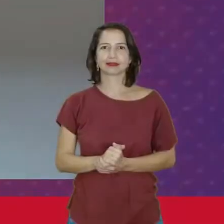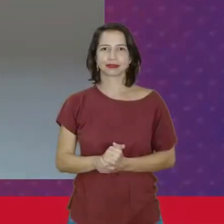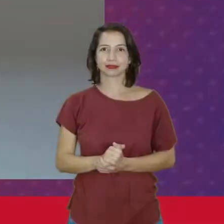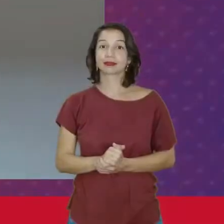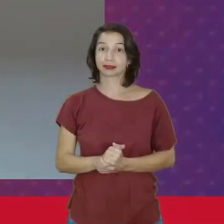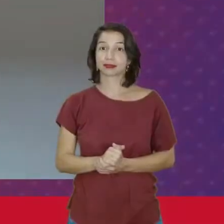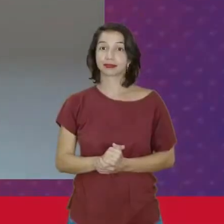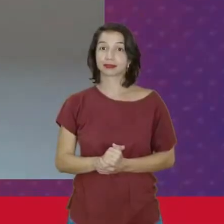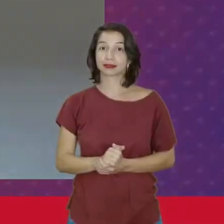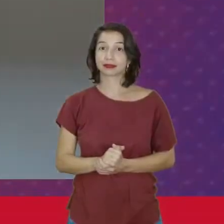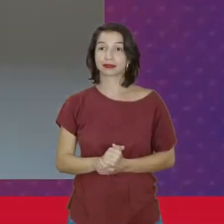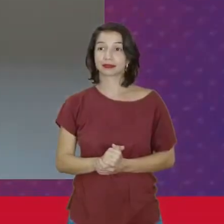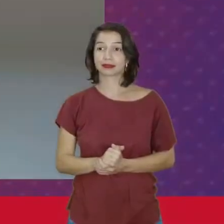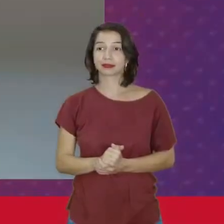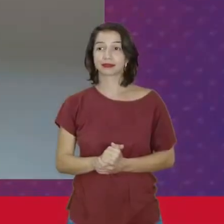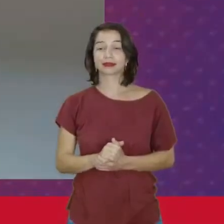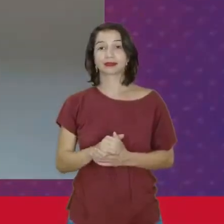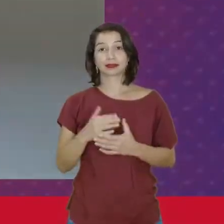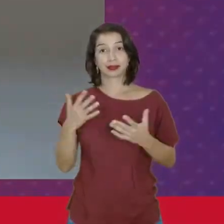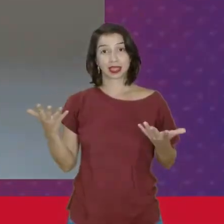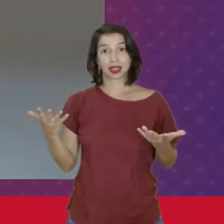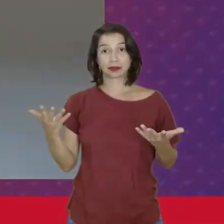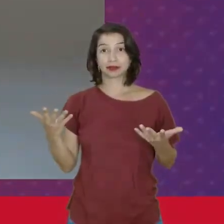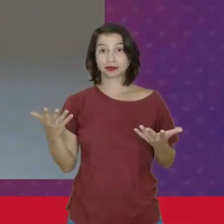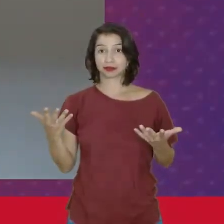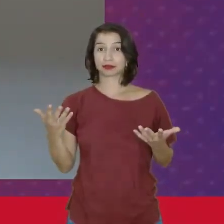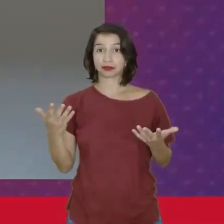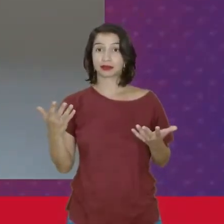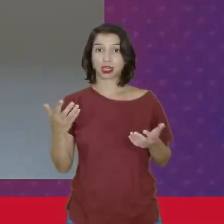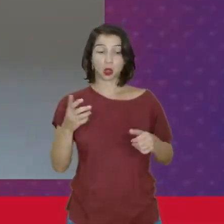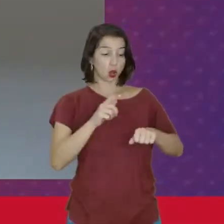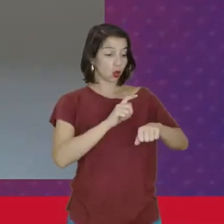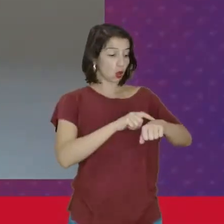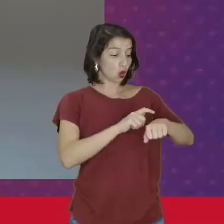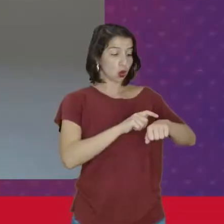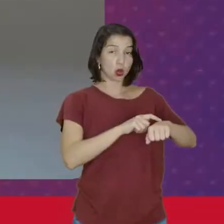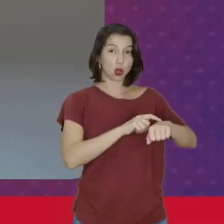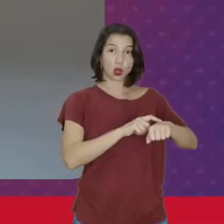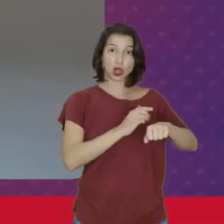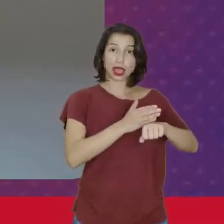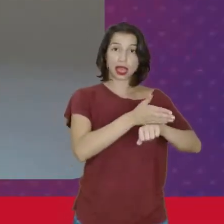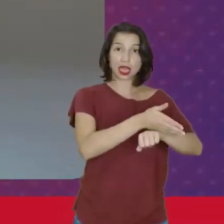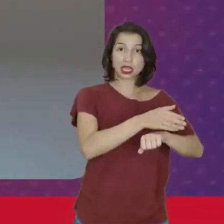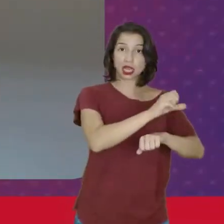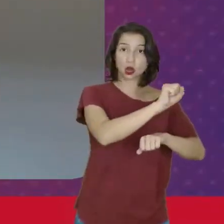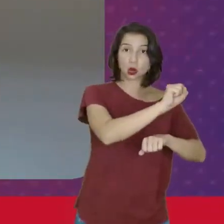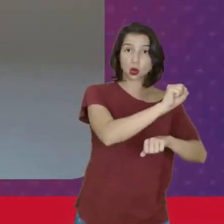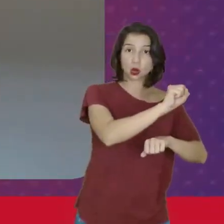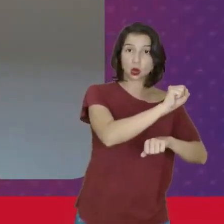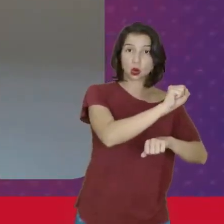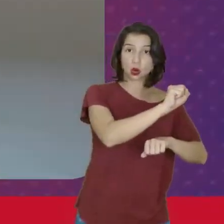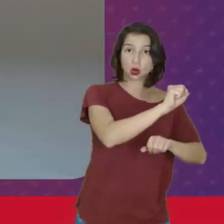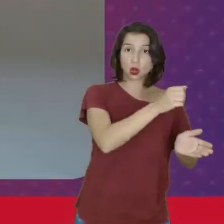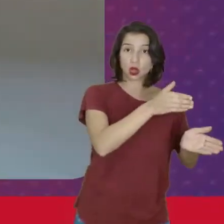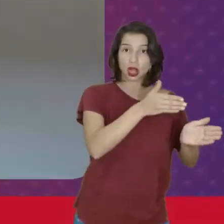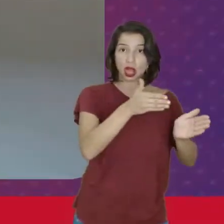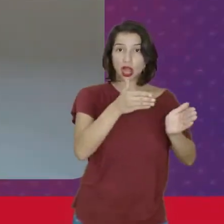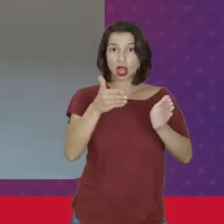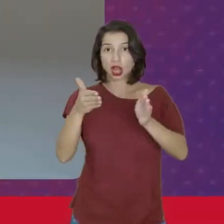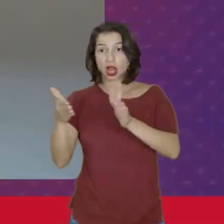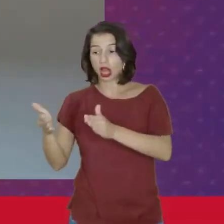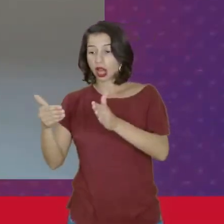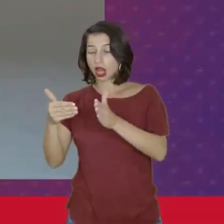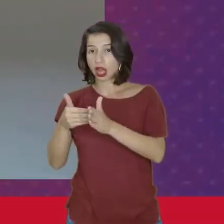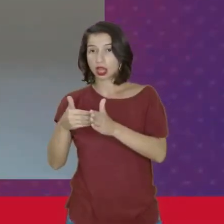Aqueles que entram às 7 horas da manhã, saem às 16 horas. Dificilmente vai conseguir também trabalhar. Se